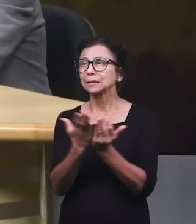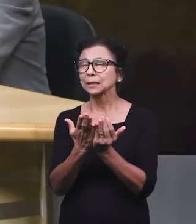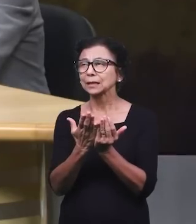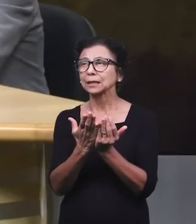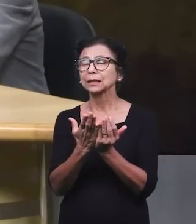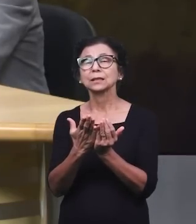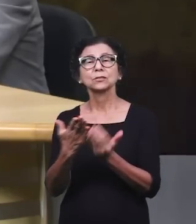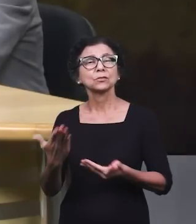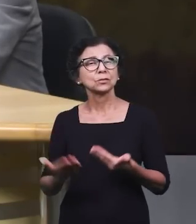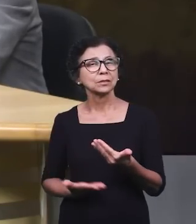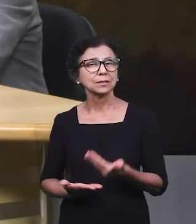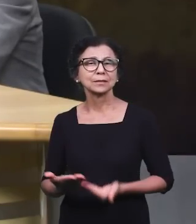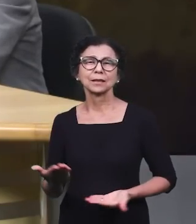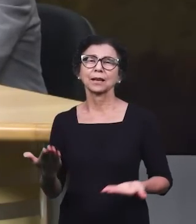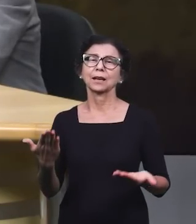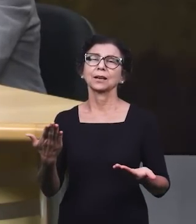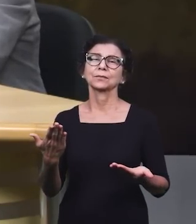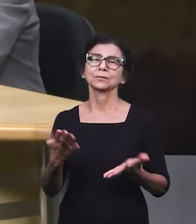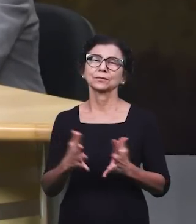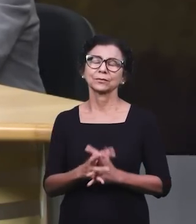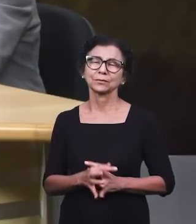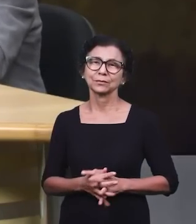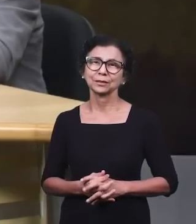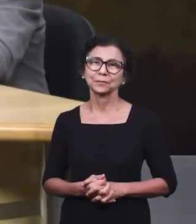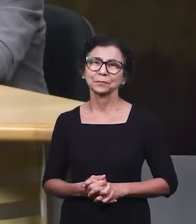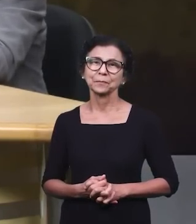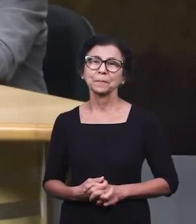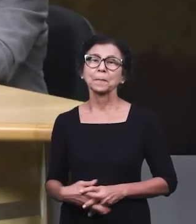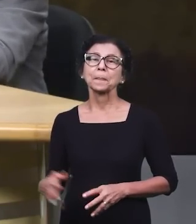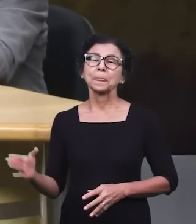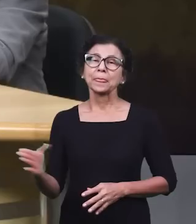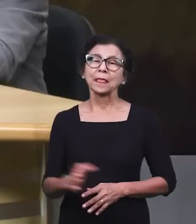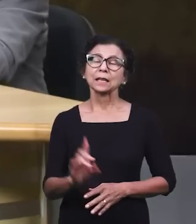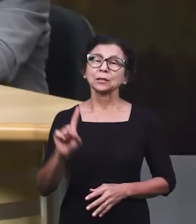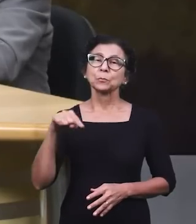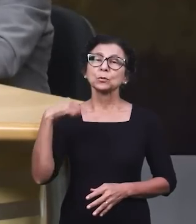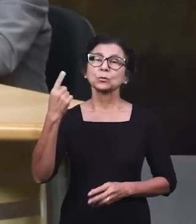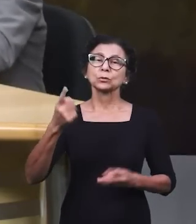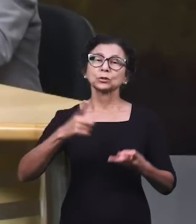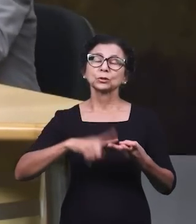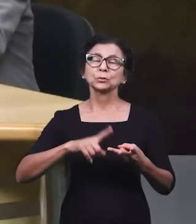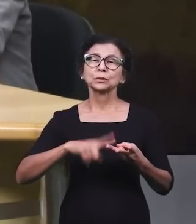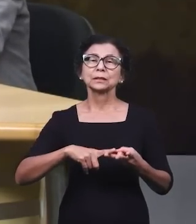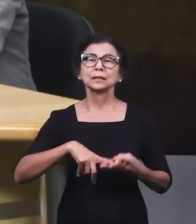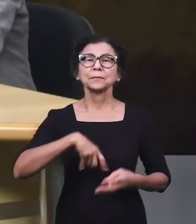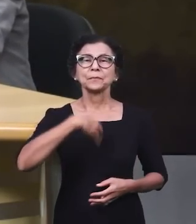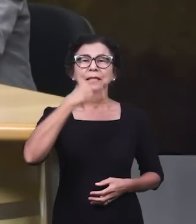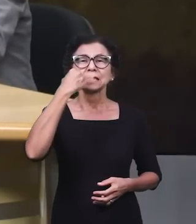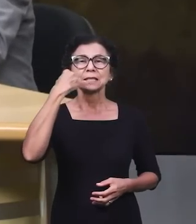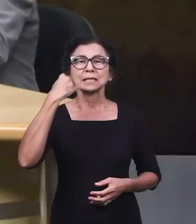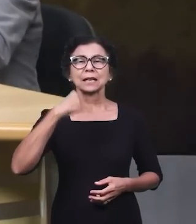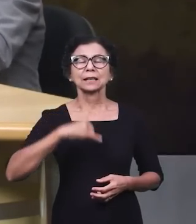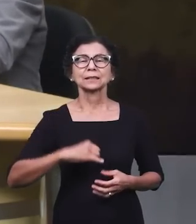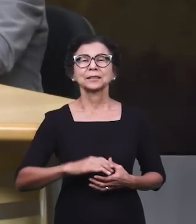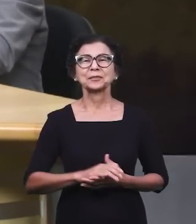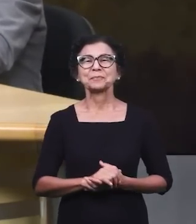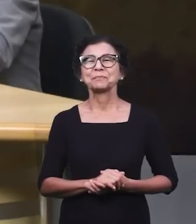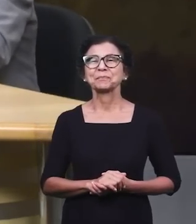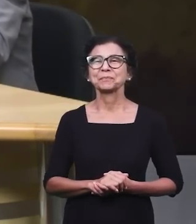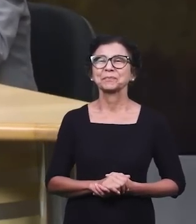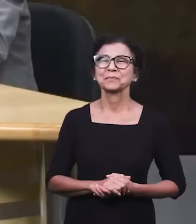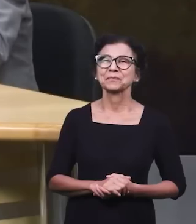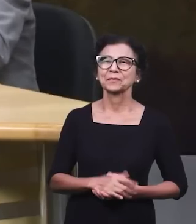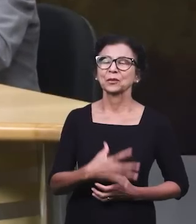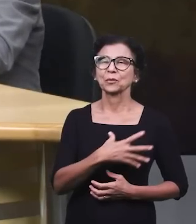a mesma preocupação de Isaac e Rebeca com Jacó. É verdade, é. Vai lá para a casa de Labão, seu tio, entendeu?